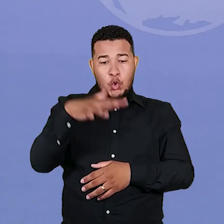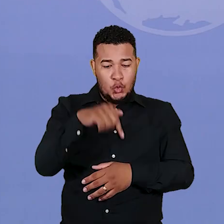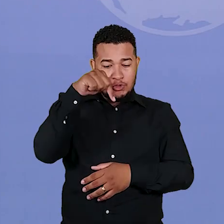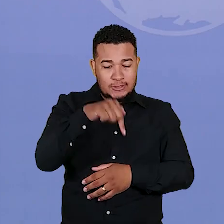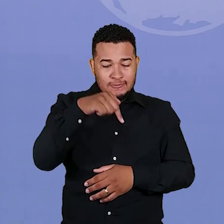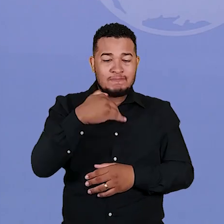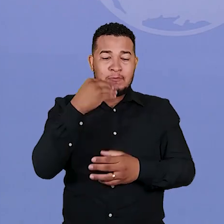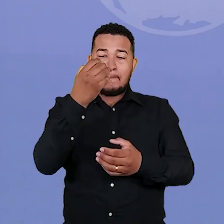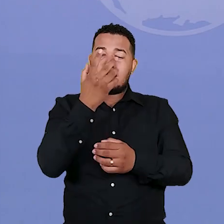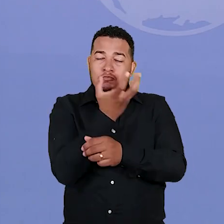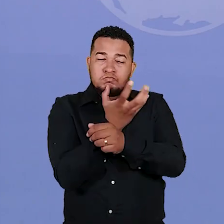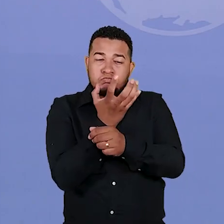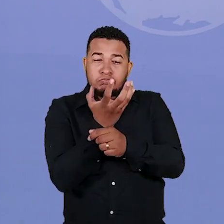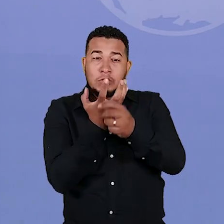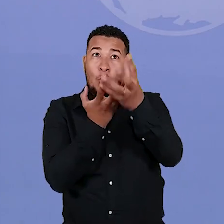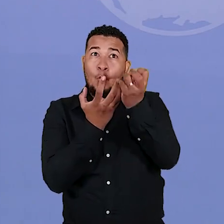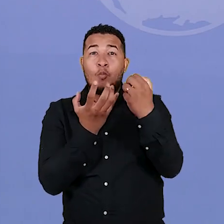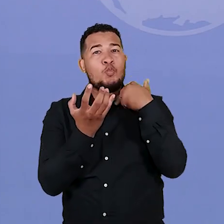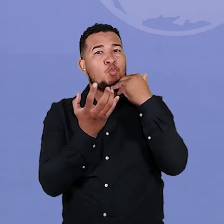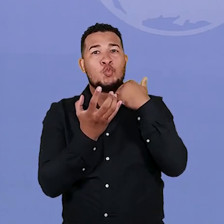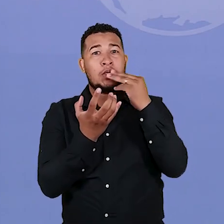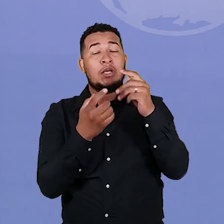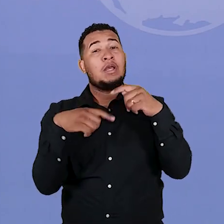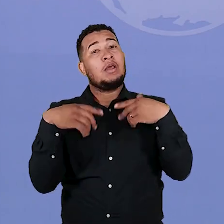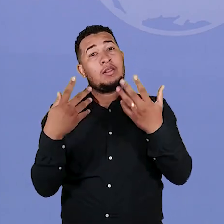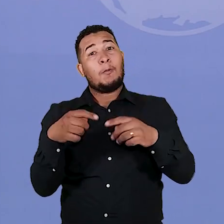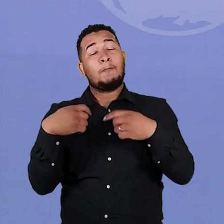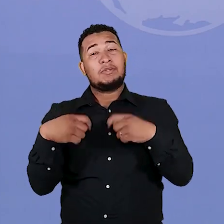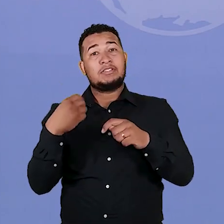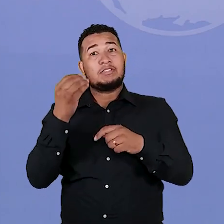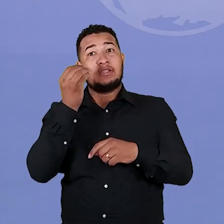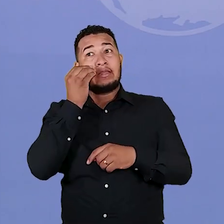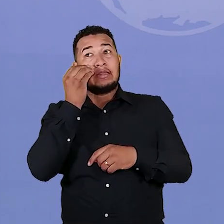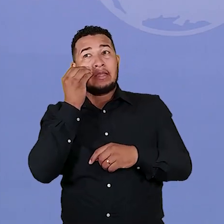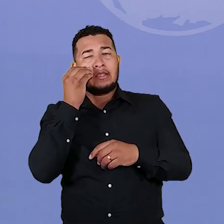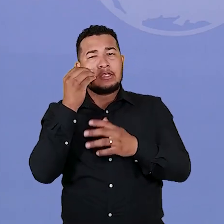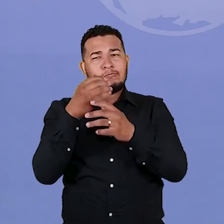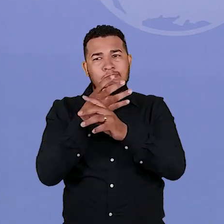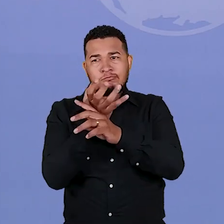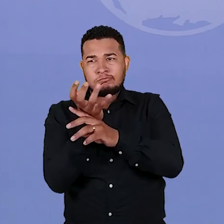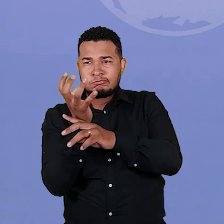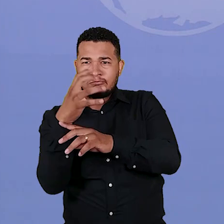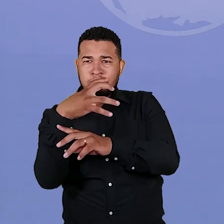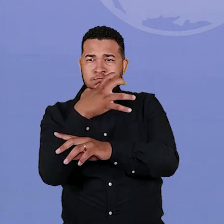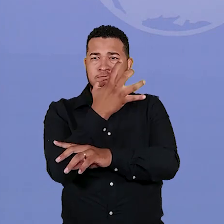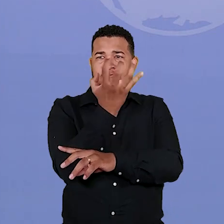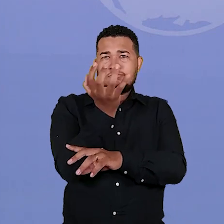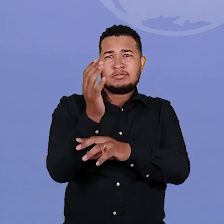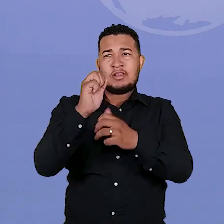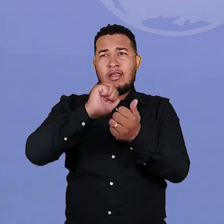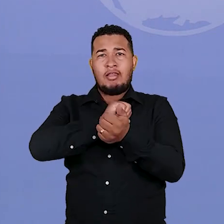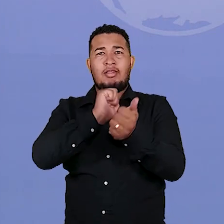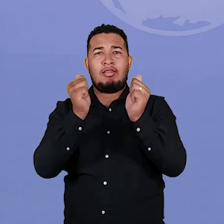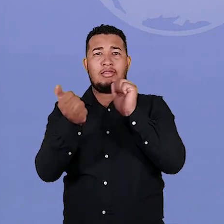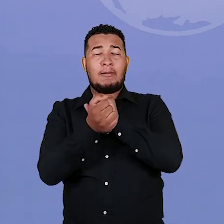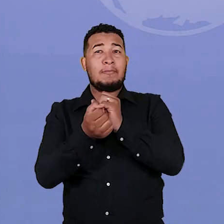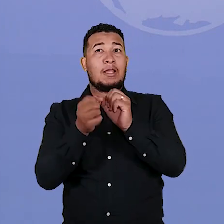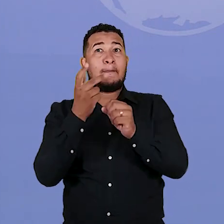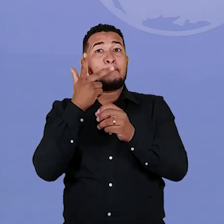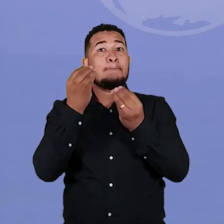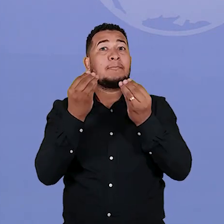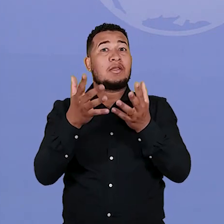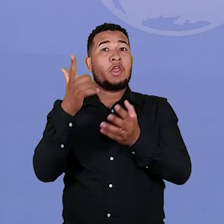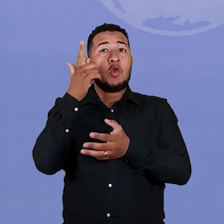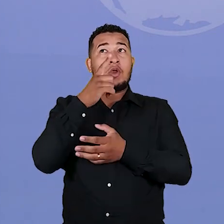vezes, a luminosidade não chega até lá embaixo. Então, a planta ela tem que tentar fazer com